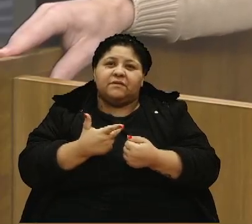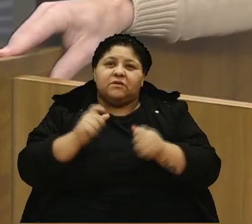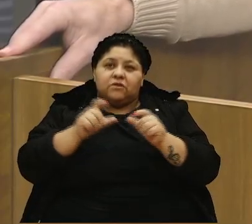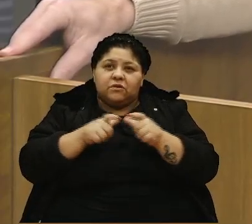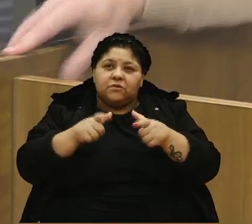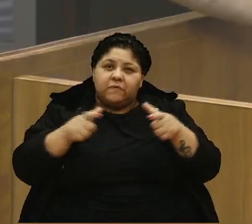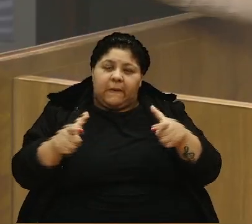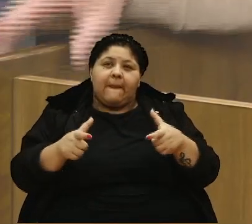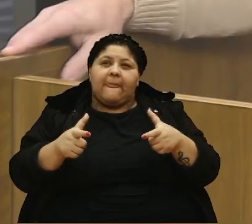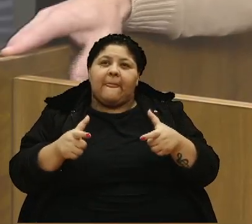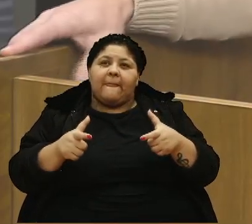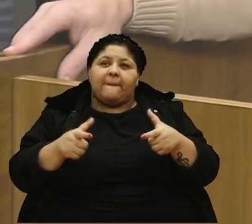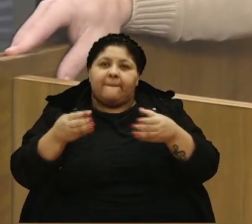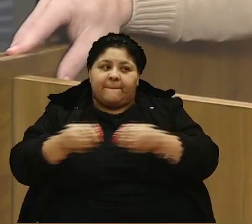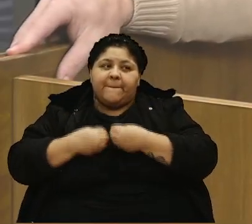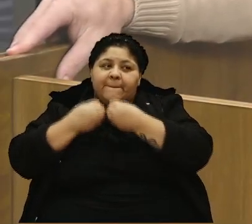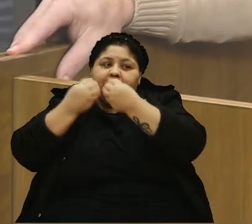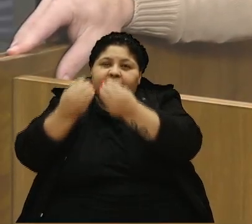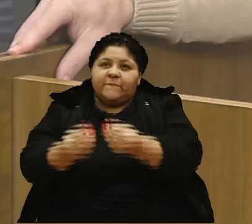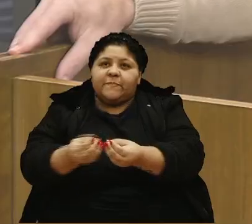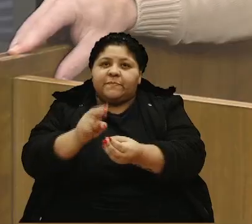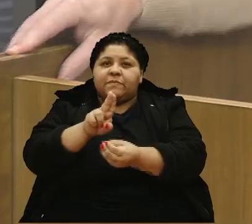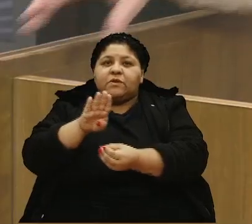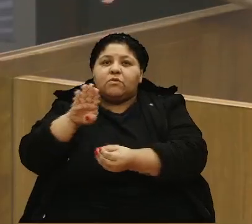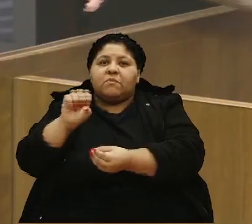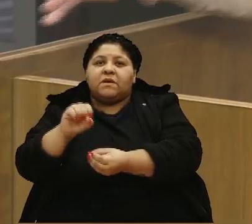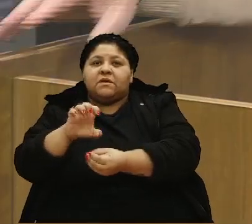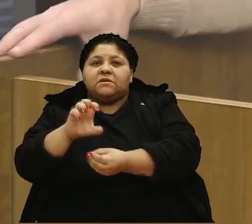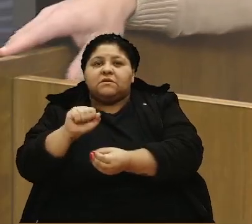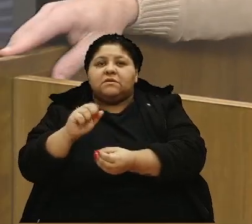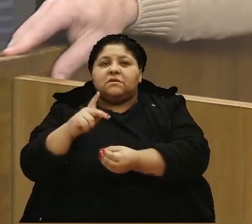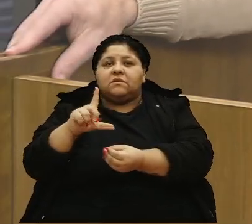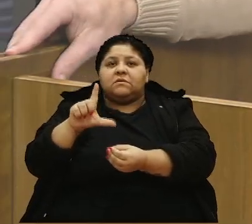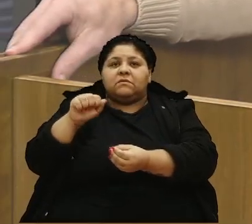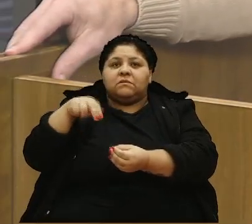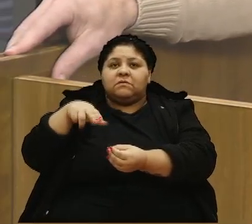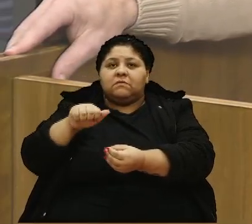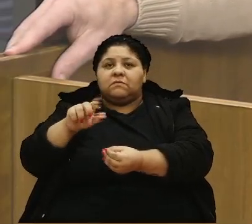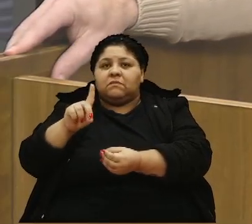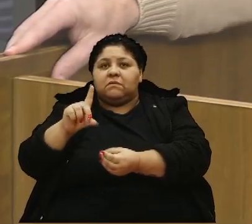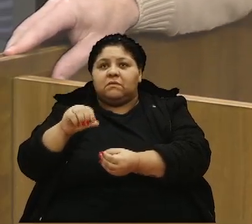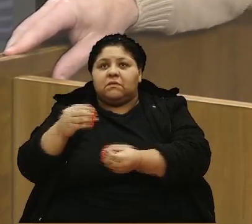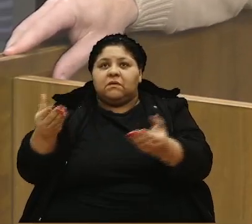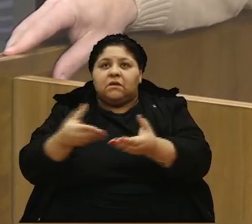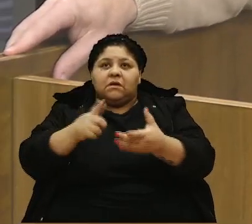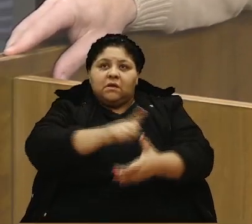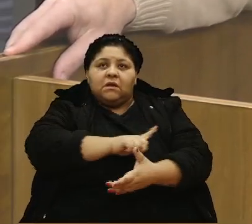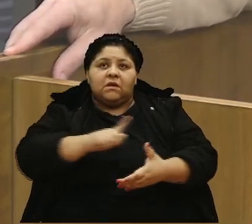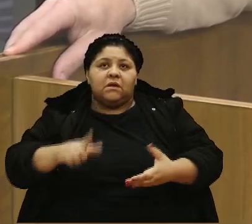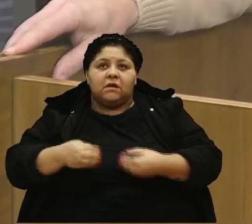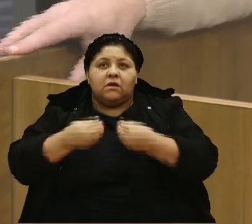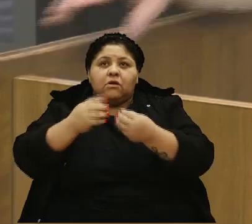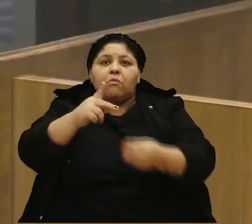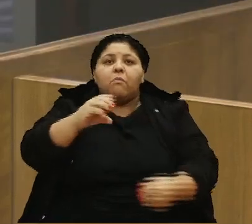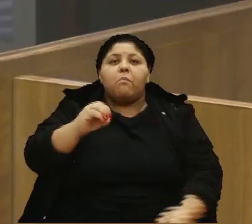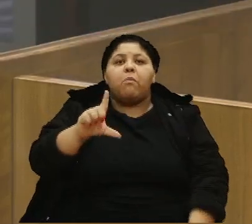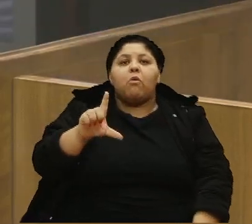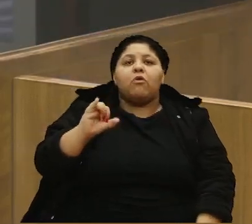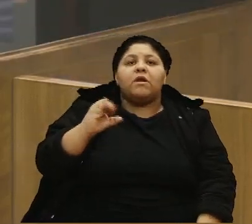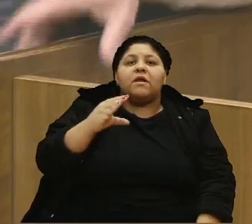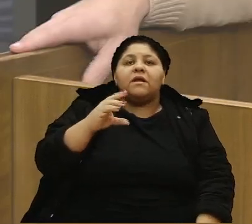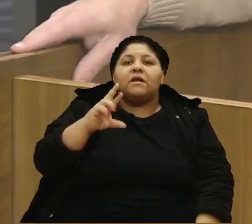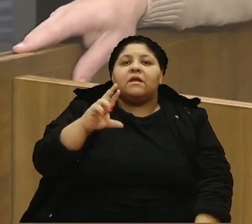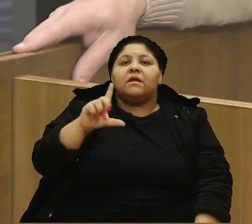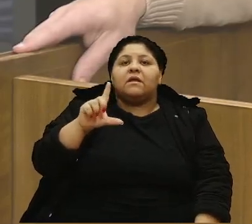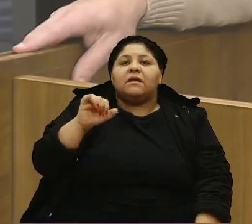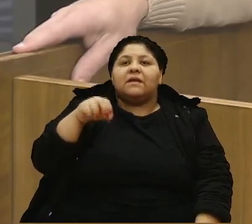ampliação e a entrega da UBS Esplanada. Agora o governo foi contemplado com aquela policlínica na Zona Sul, que vai ser praticamente um